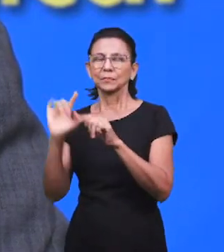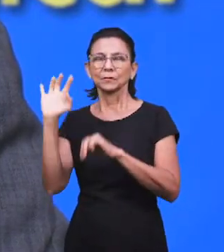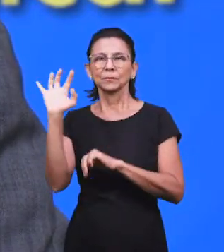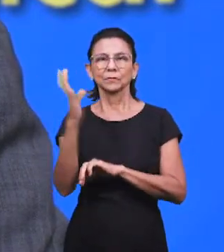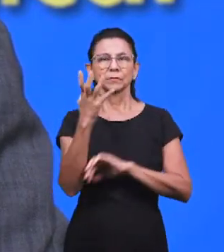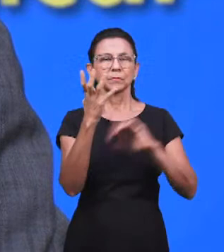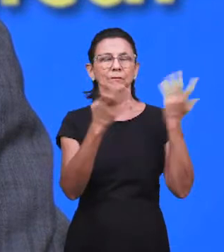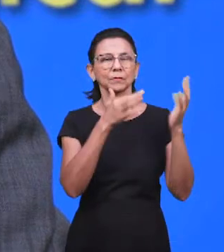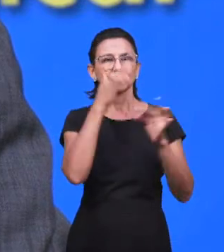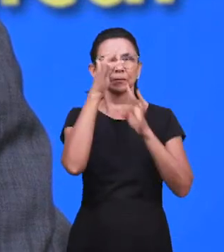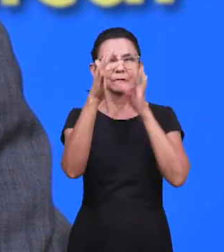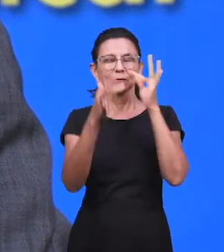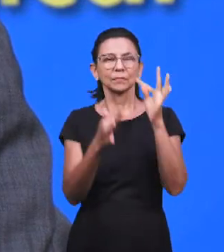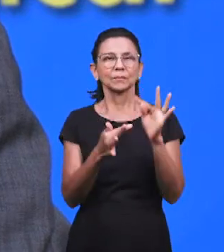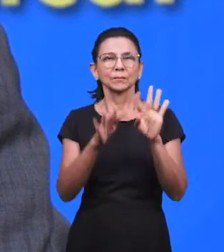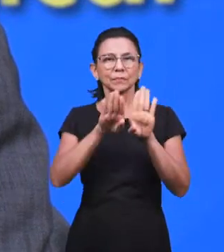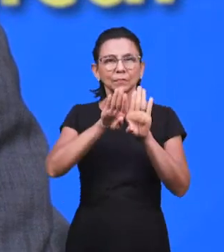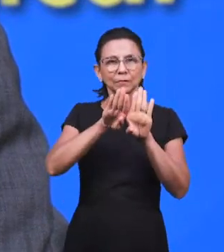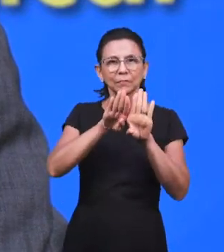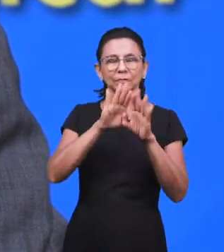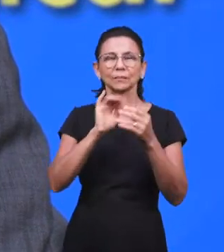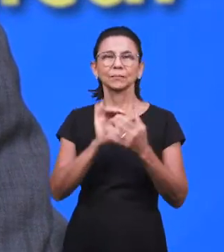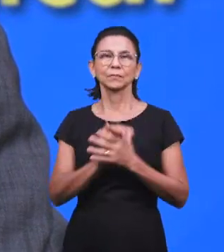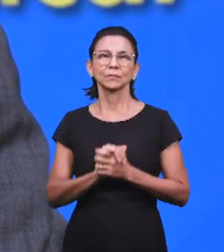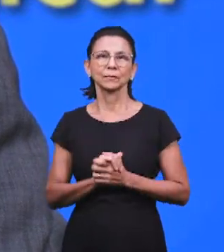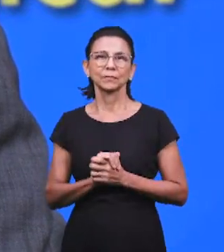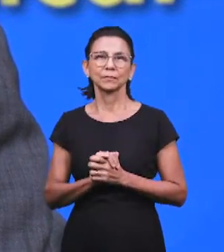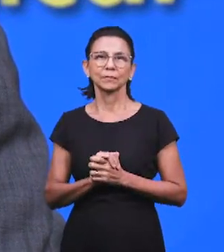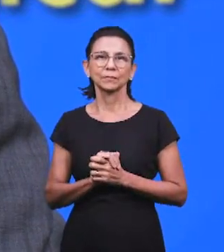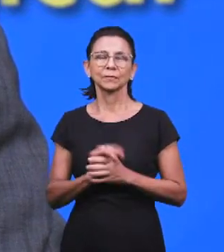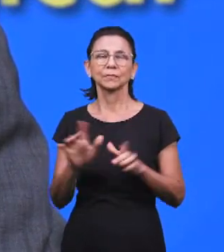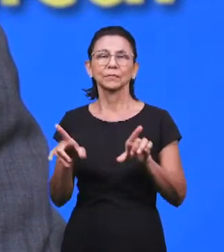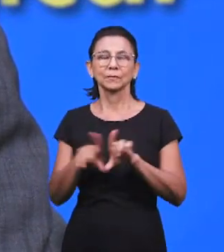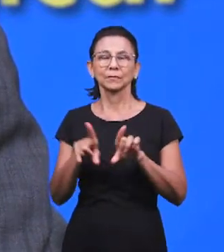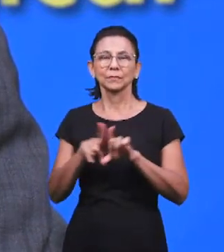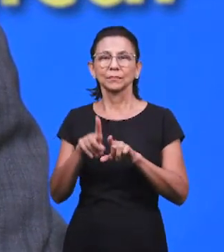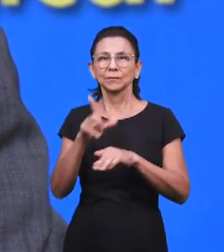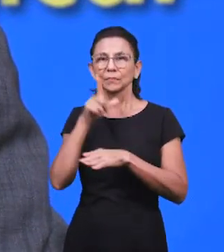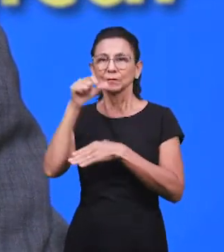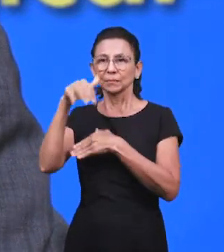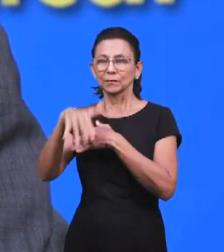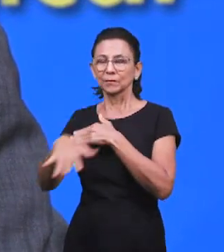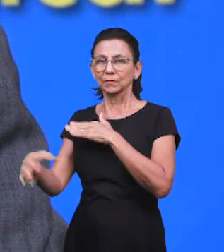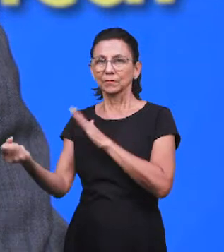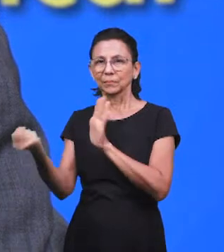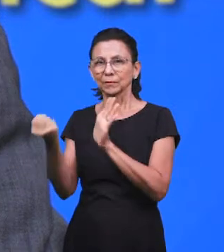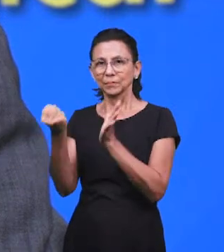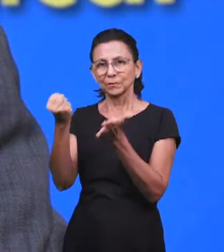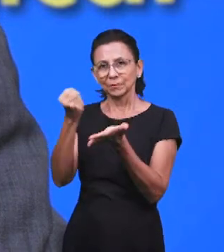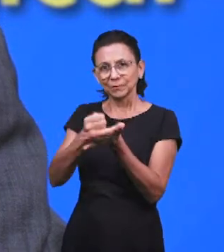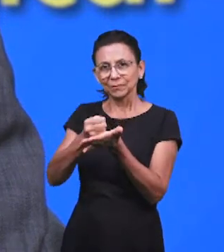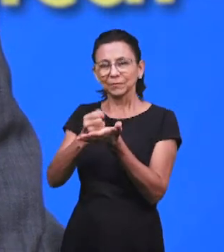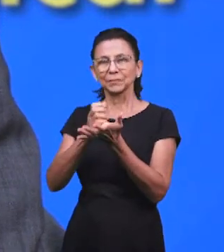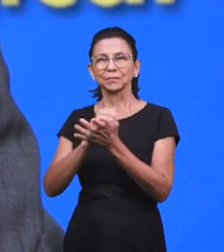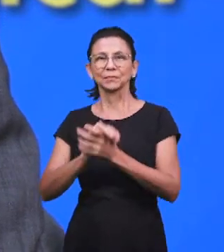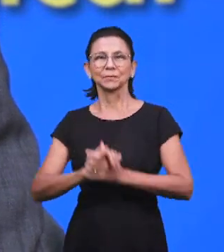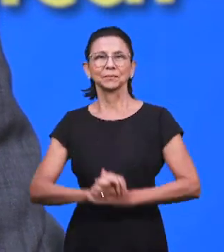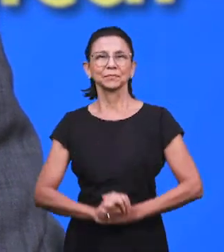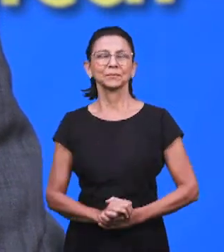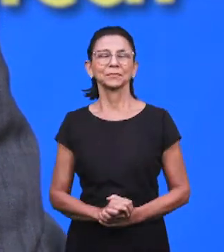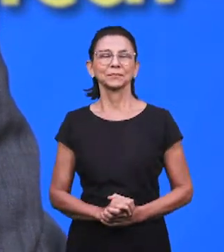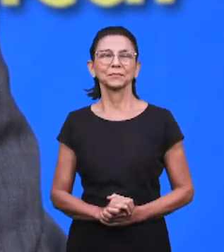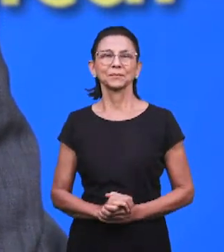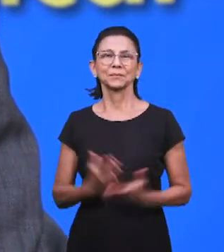e também a igreja como fonte selada. Aquilo que é selado pelo Espírito Santo. Muito boa a sua